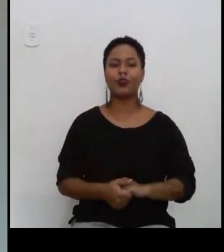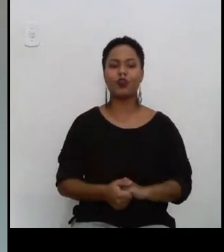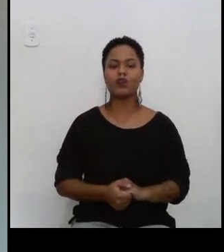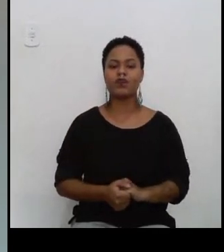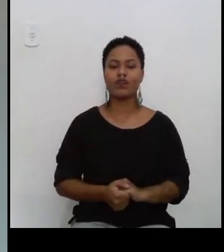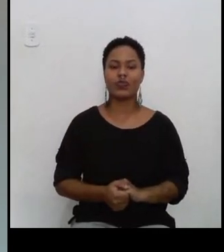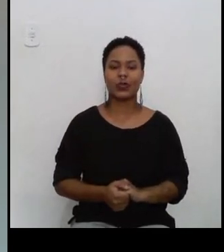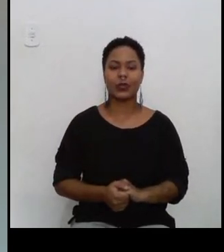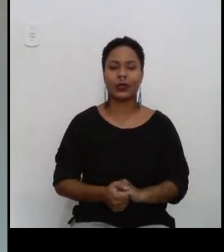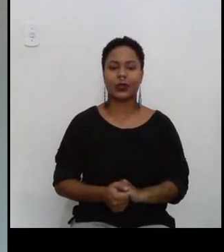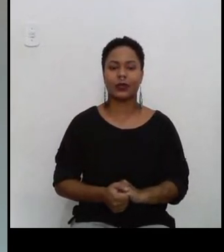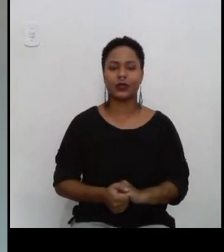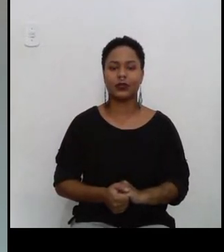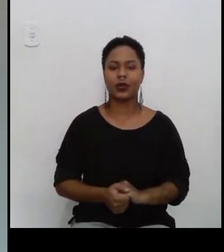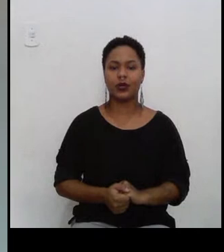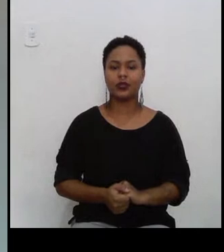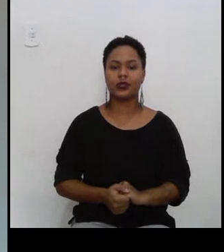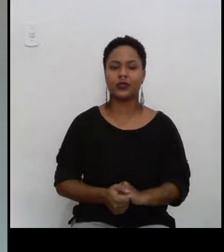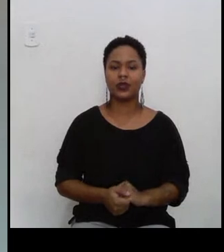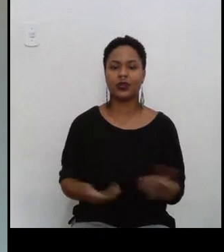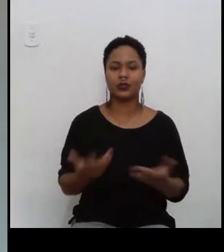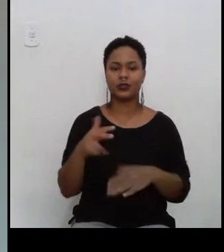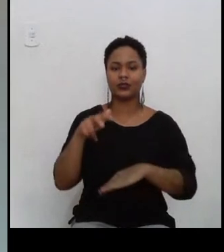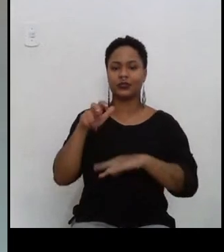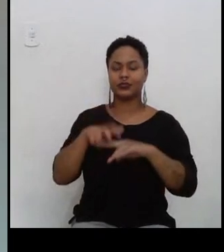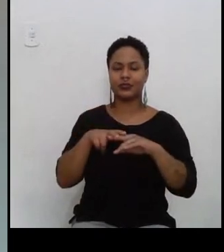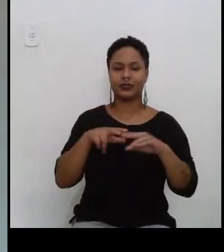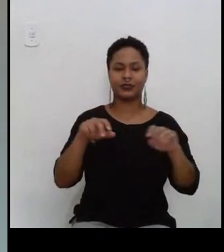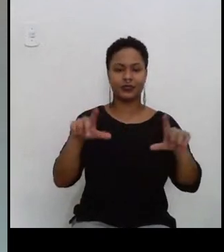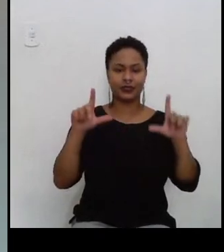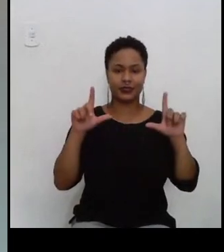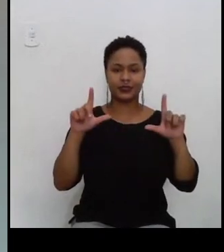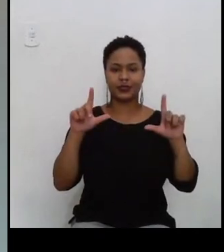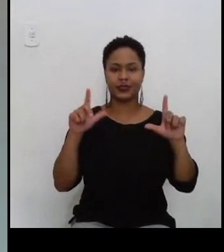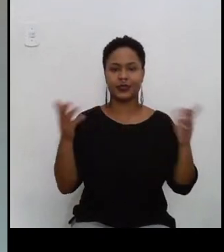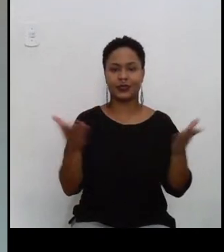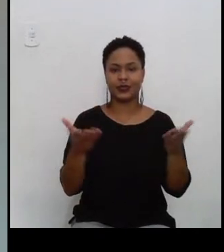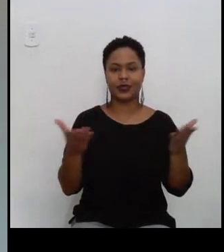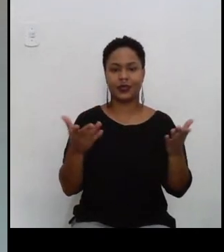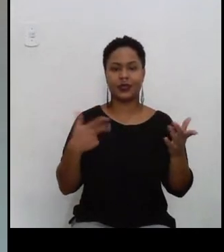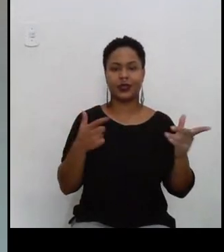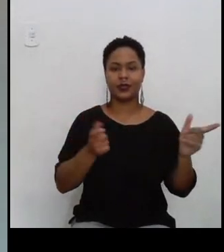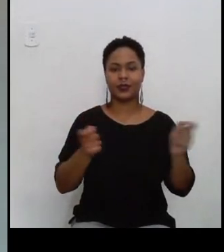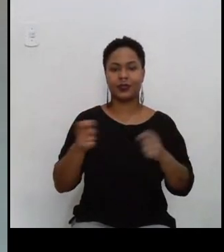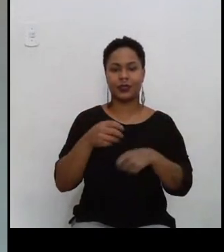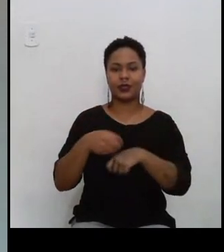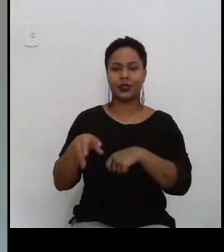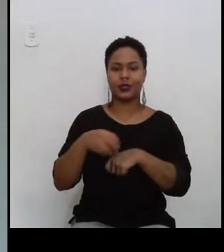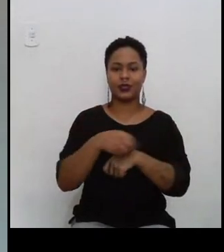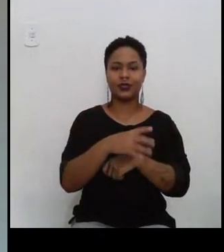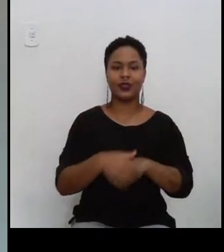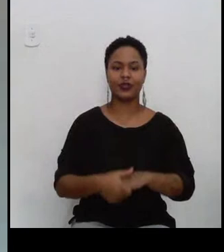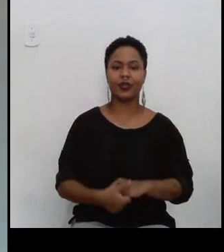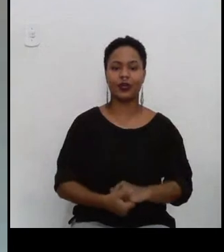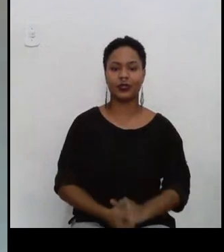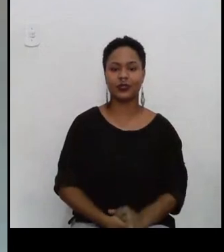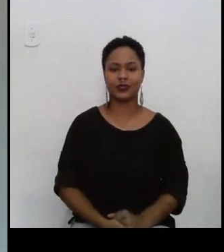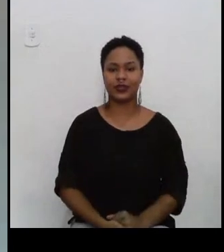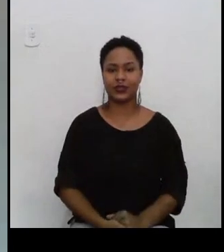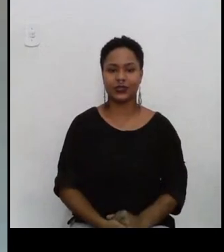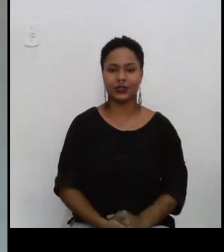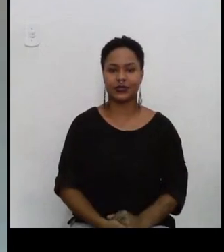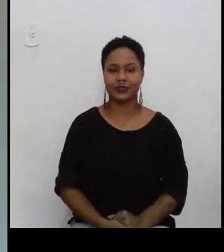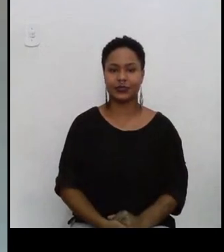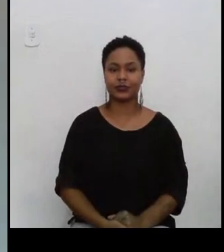e estou aqui é agora fazendo a mediação do também vamos lá é